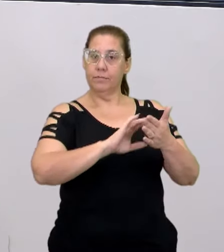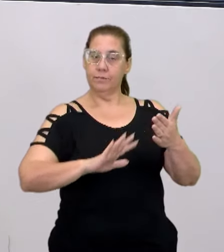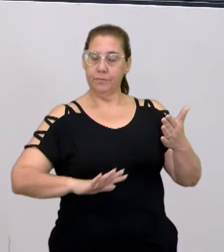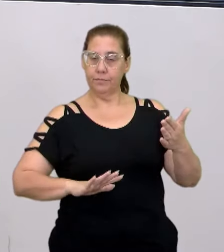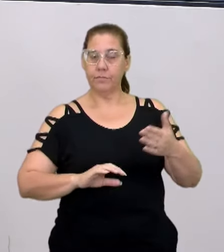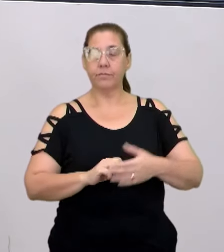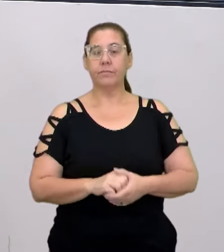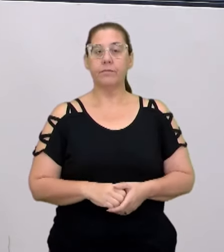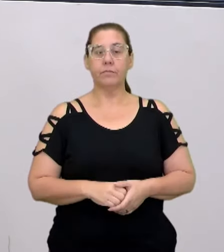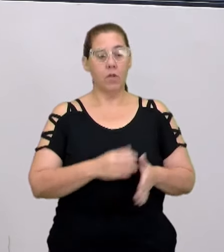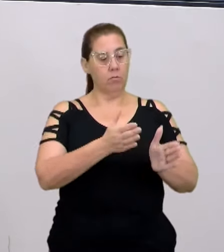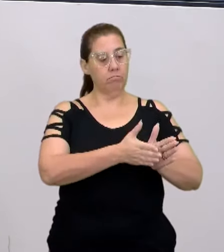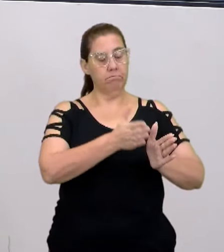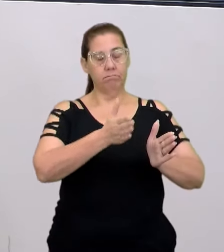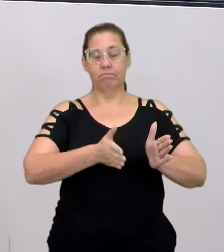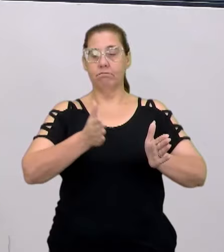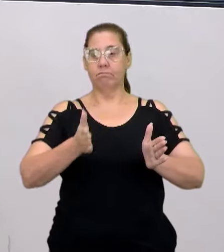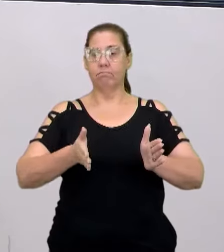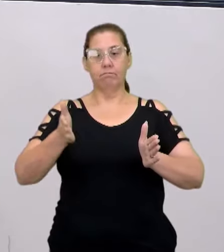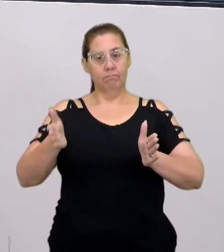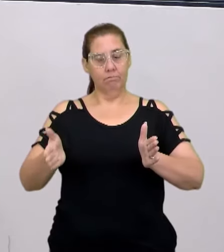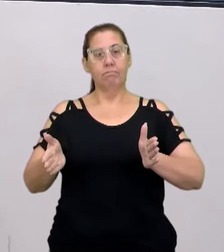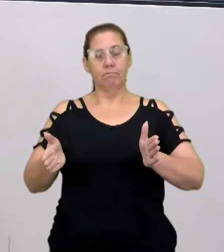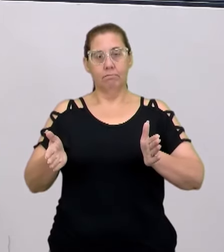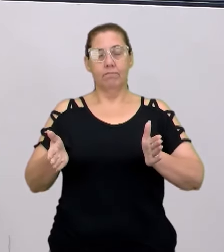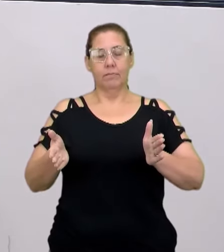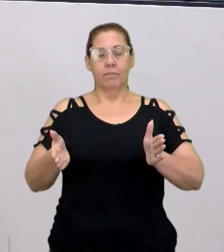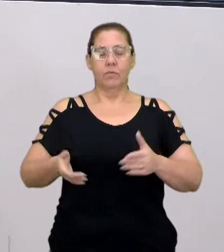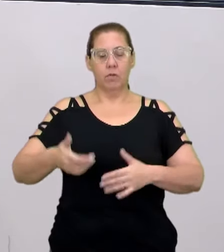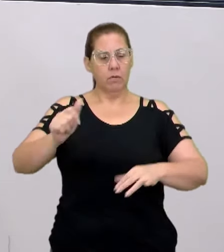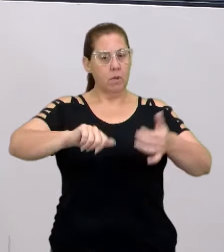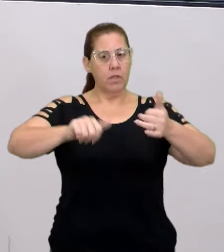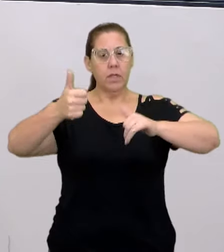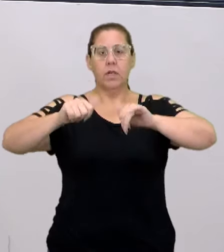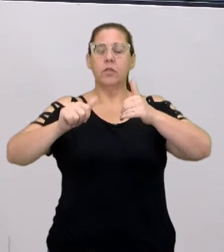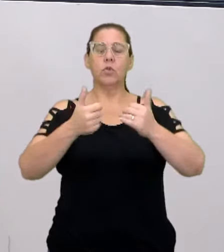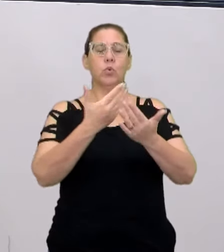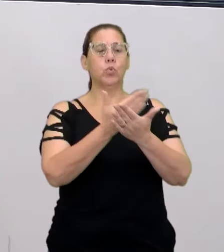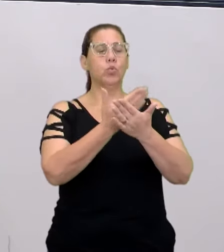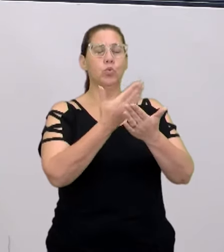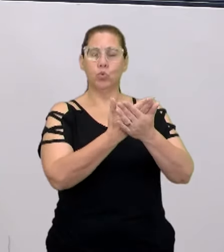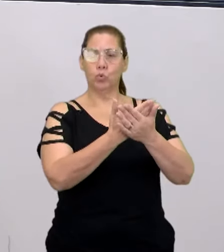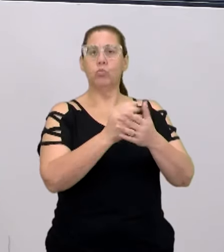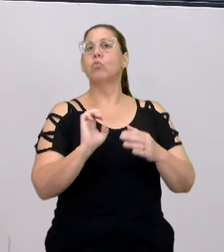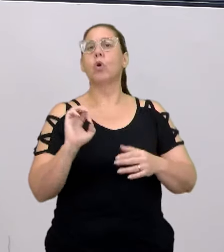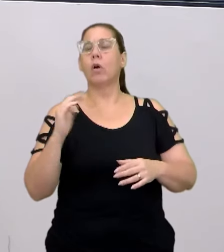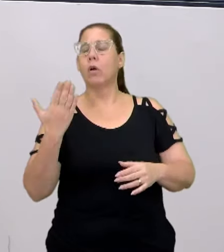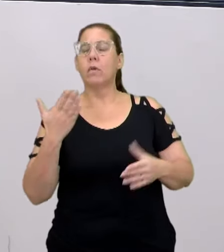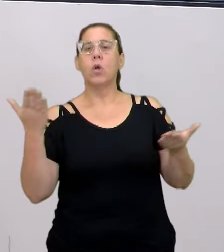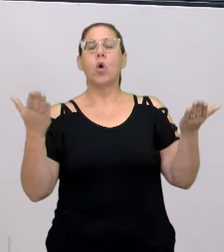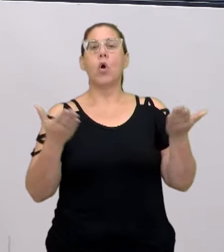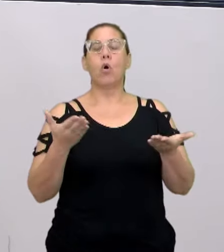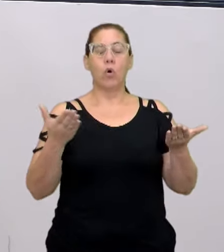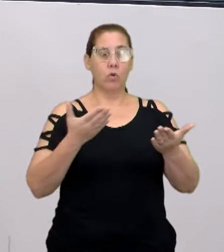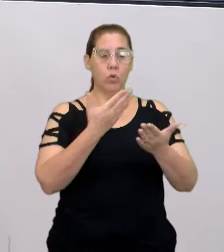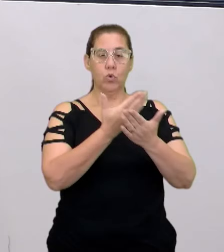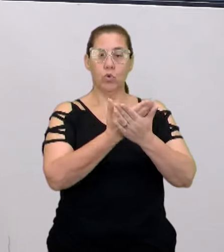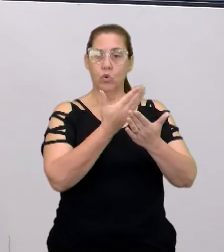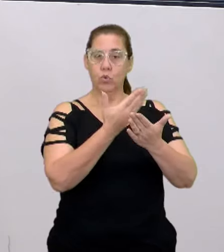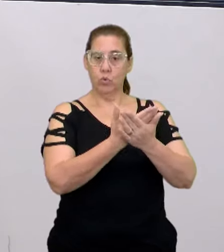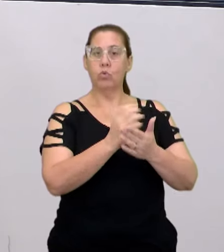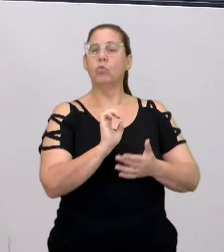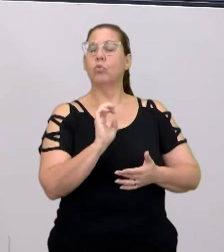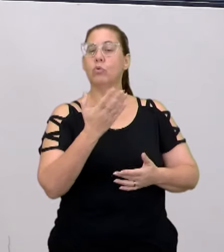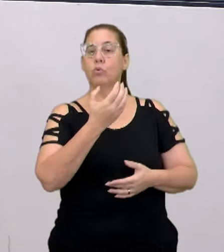a gente está numa sequência, né, que estamos aí fazendo a análise de estudos de caso. E hoje a gente está no nosso estudo de